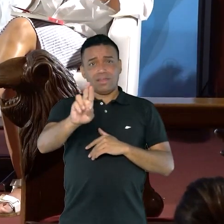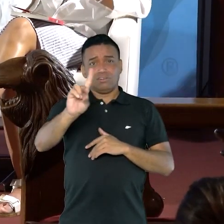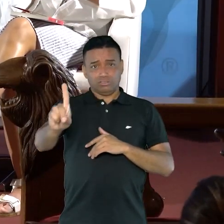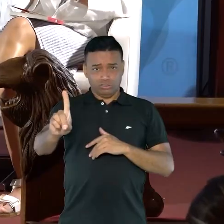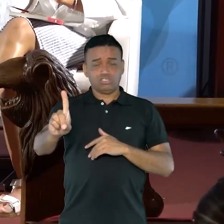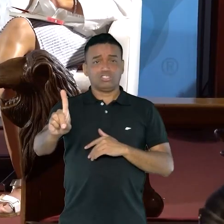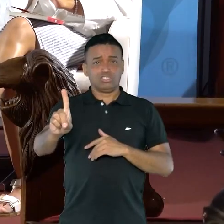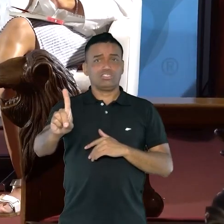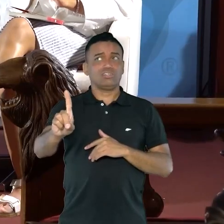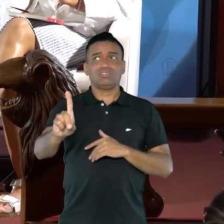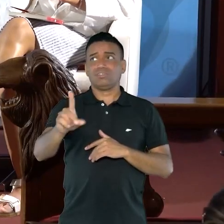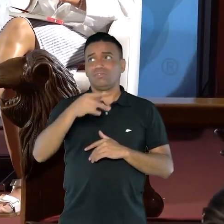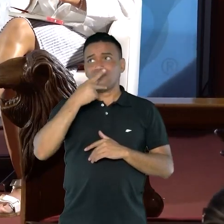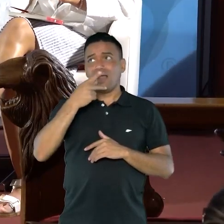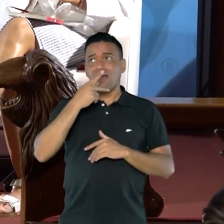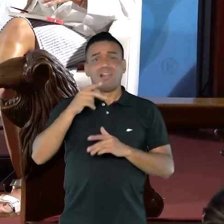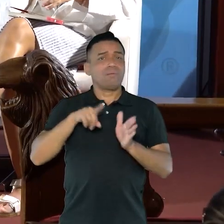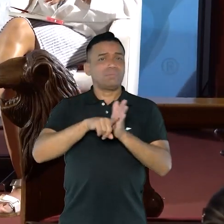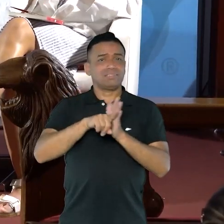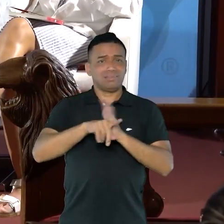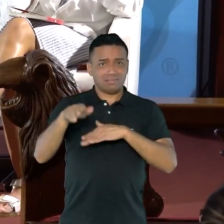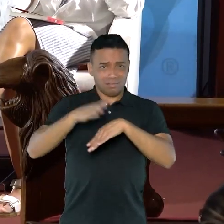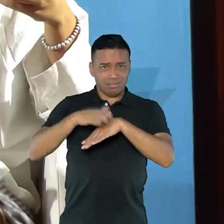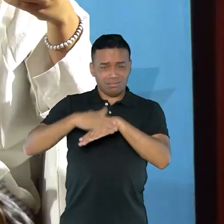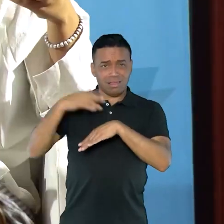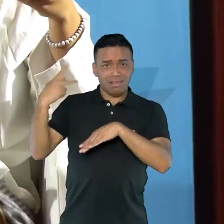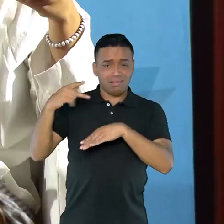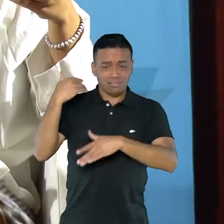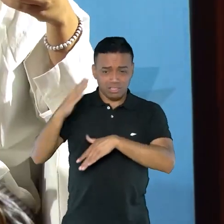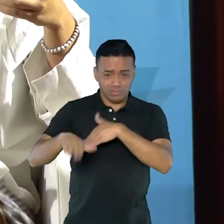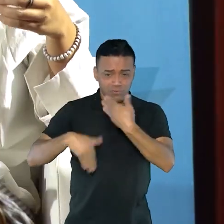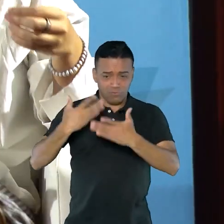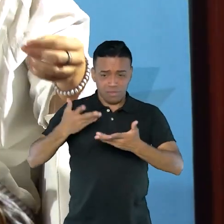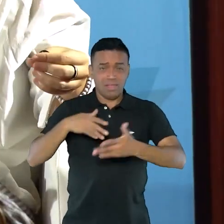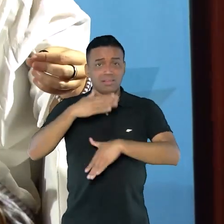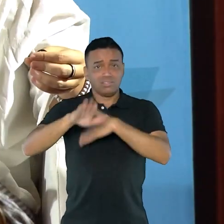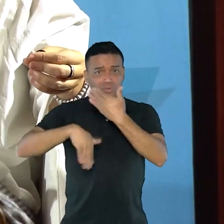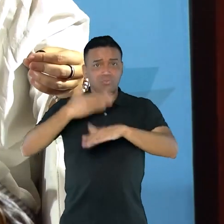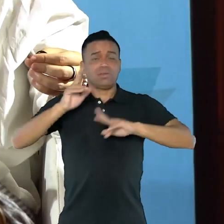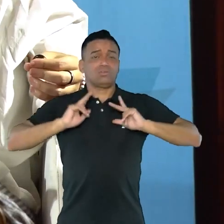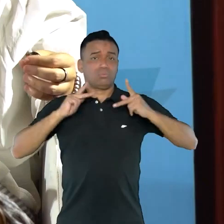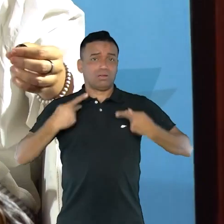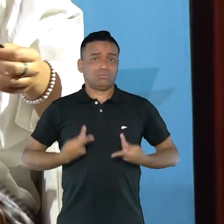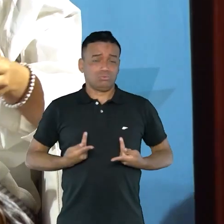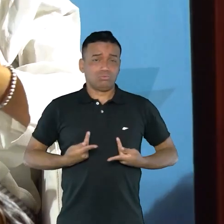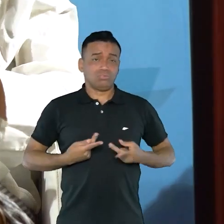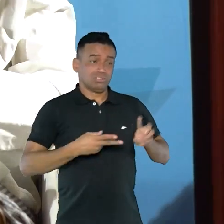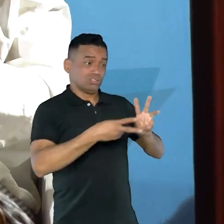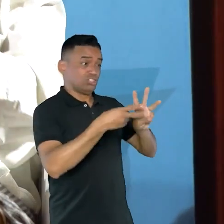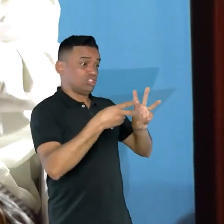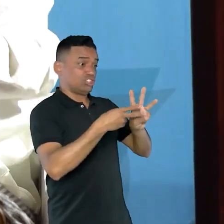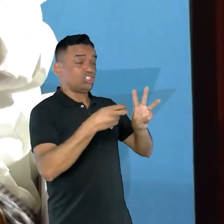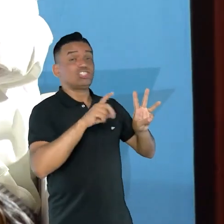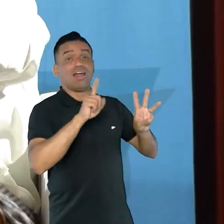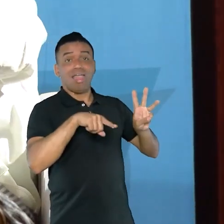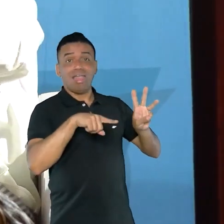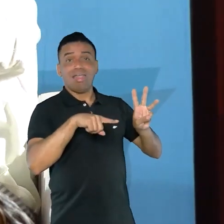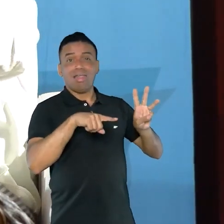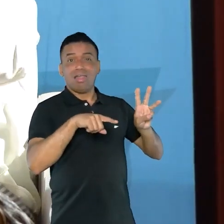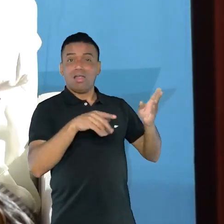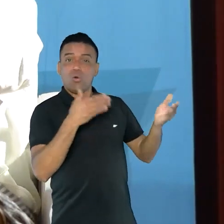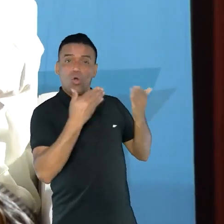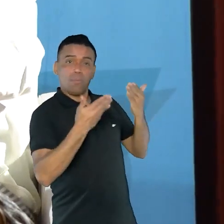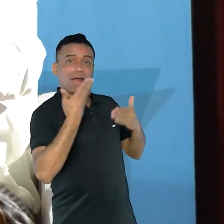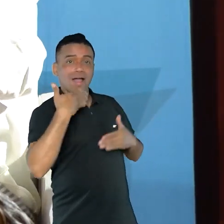no desenvolvimento humano, nós indígenas seríamos a infância e